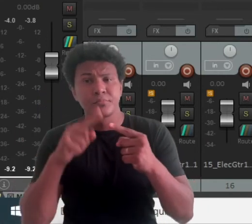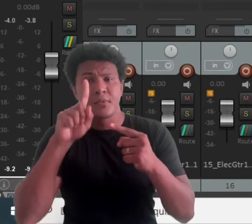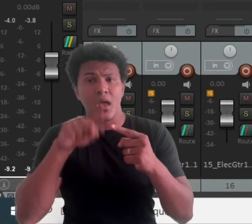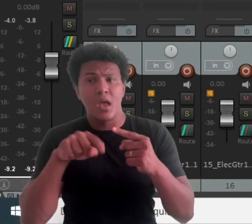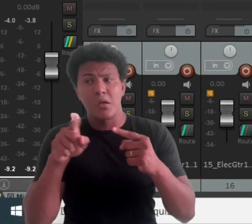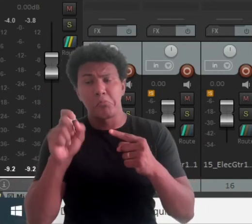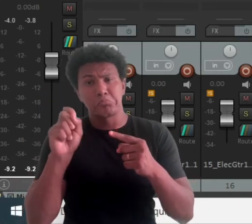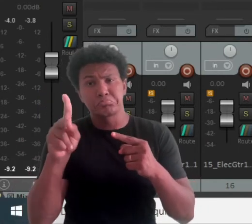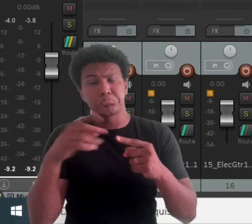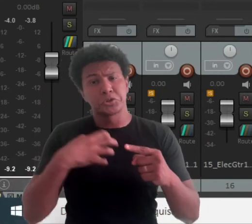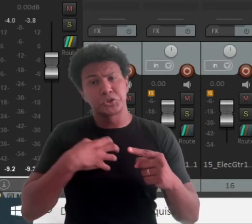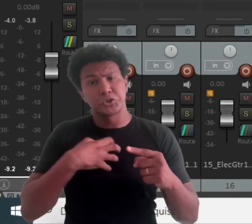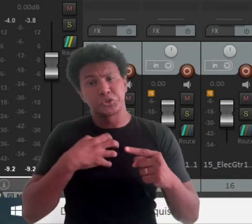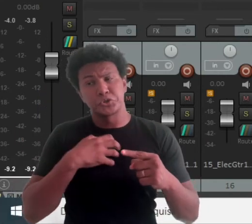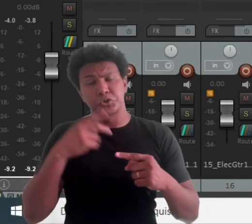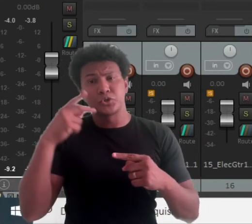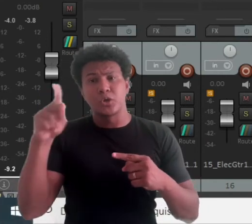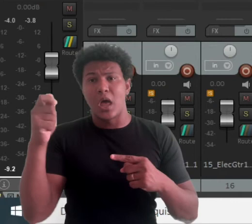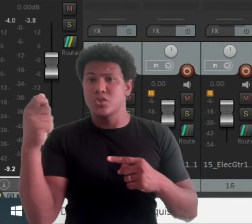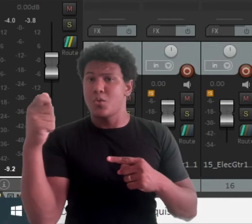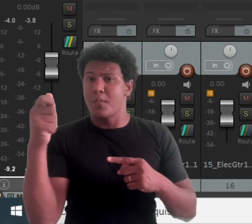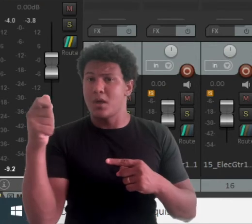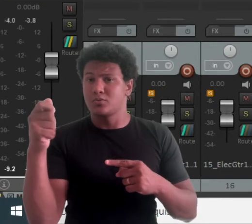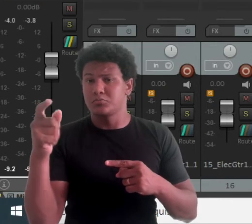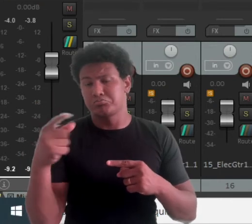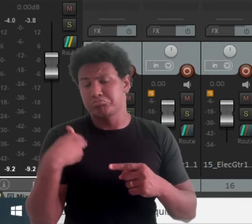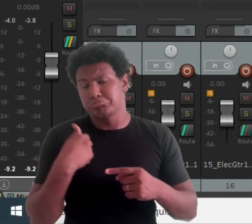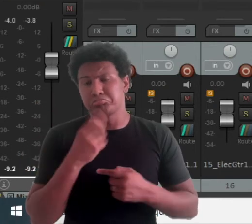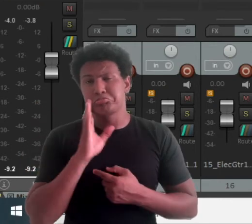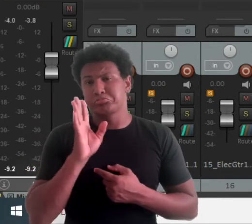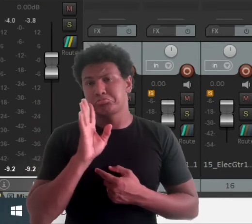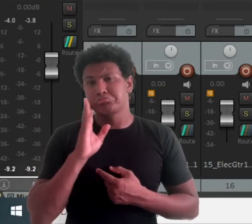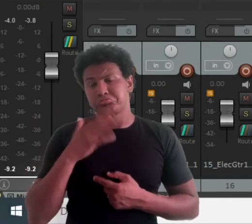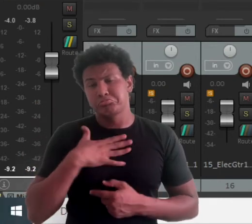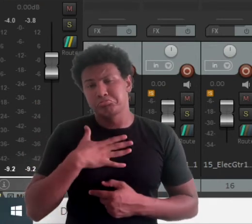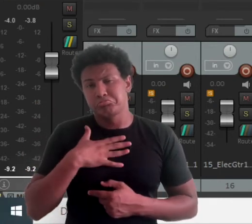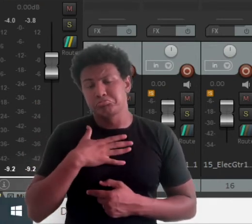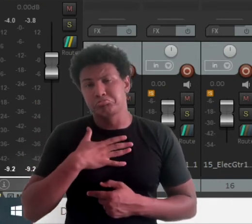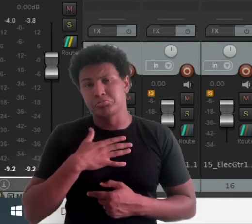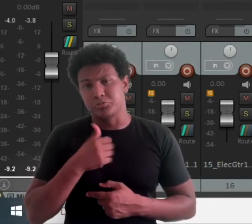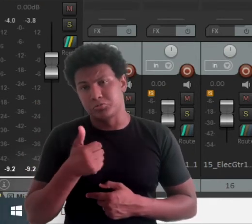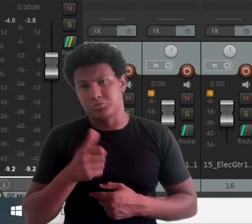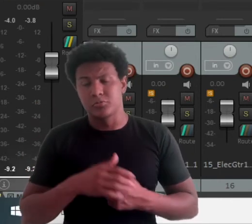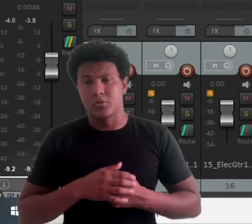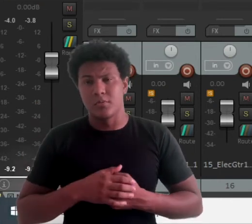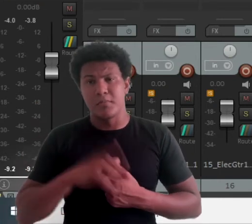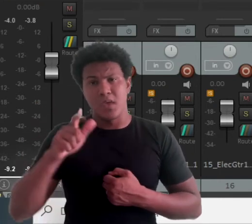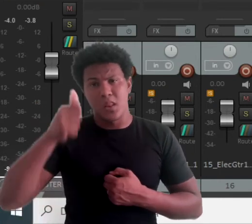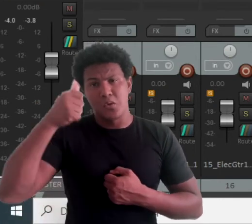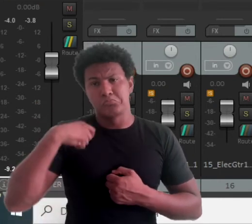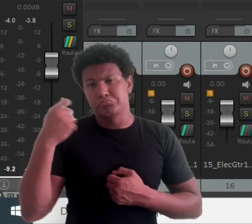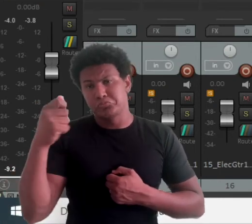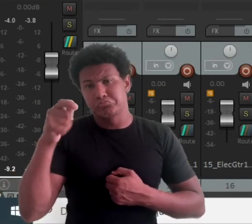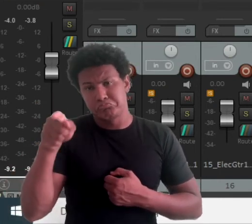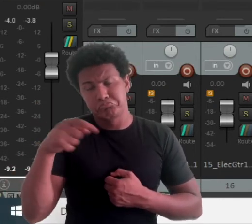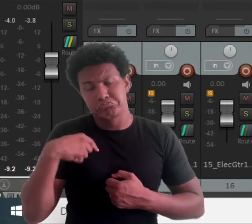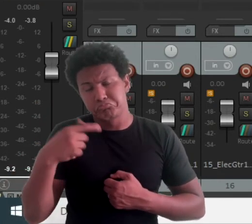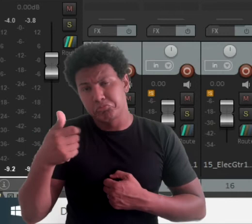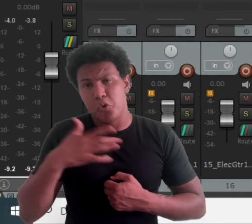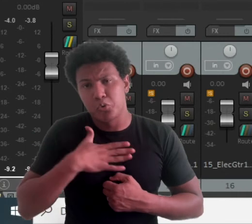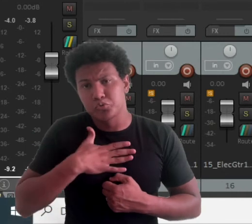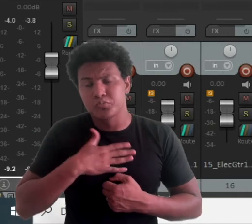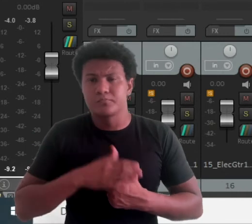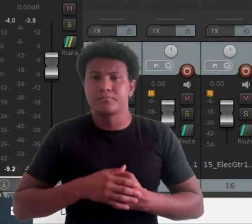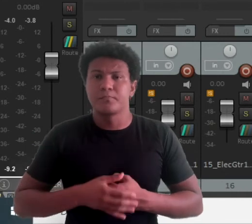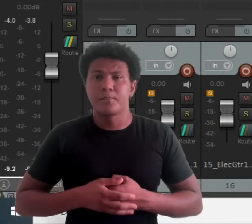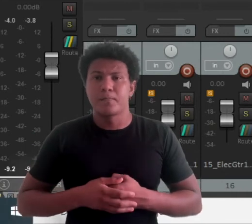então, pra mim tá legal. Isso aqui, de acordo com o que o plugin mesmo acha, pra mim tá legal. Eu prefiro trabalhar assim do que manual. E depois dele vem